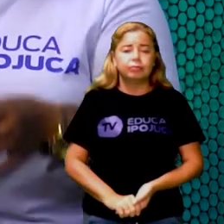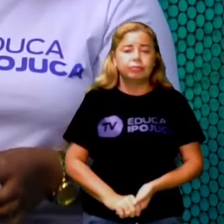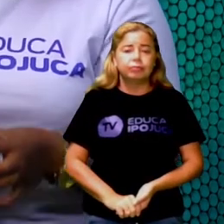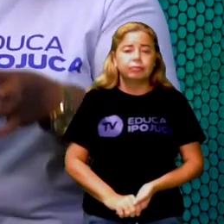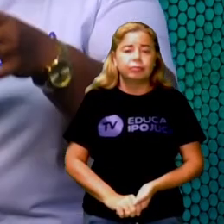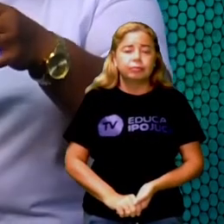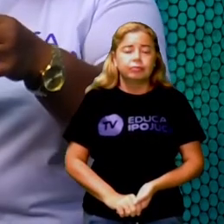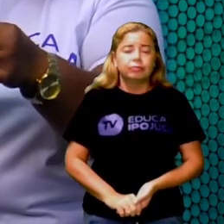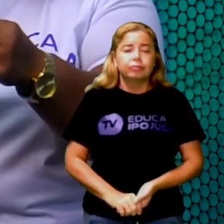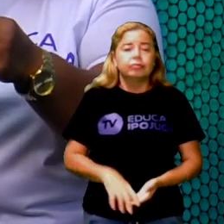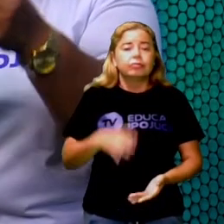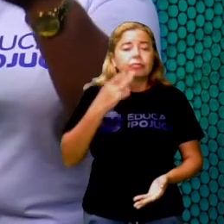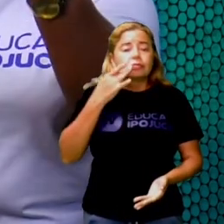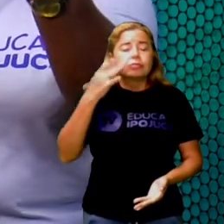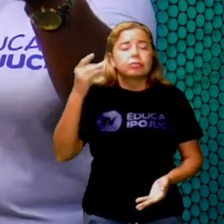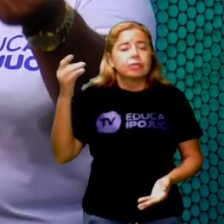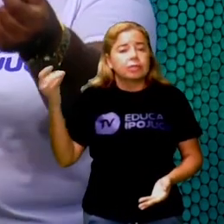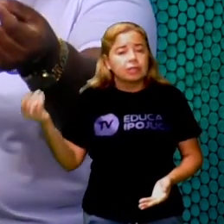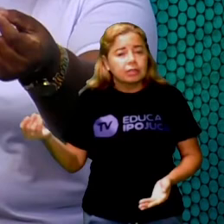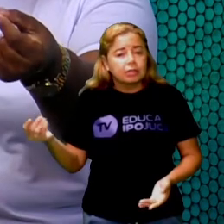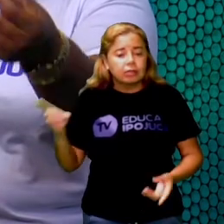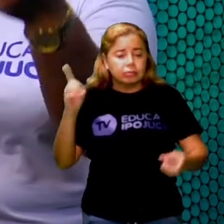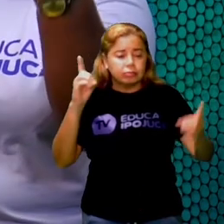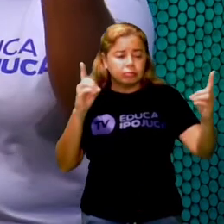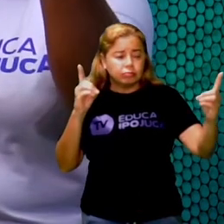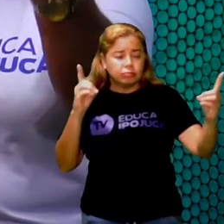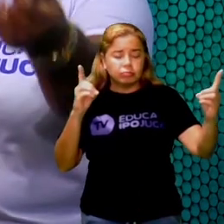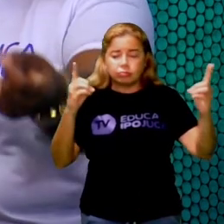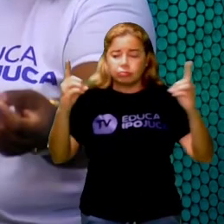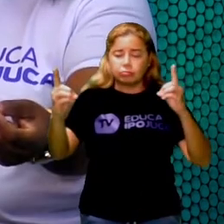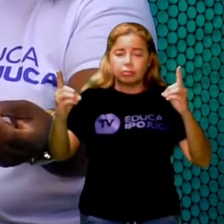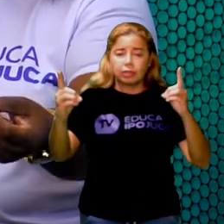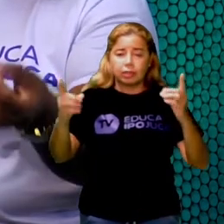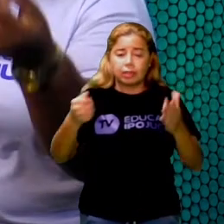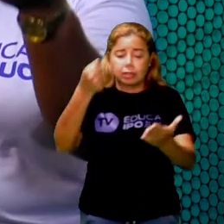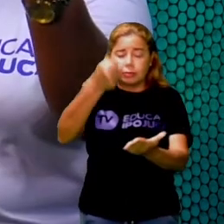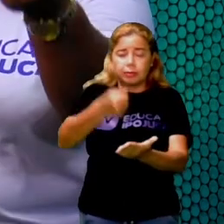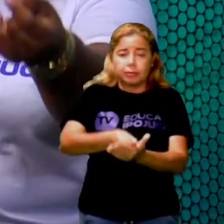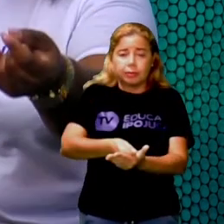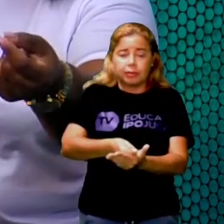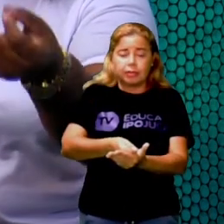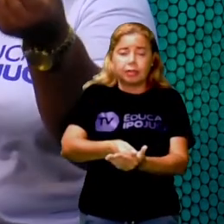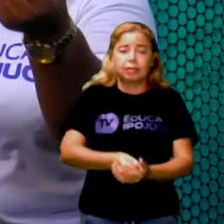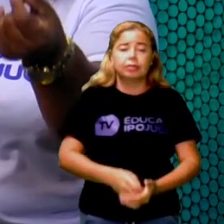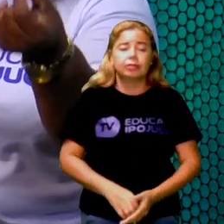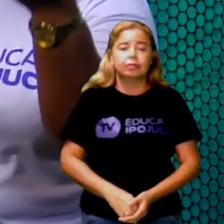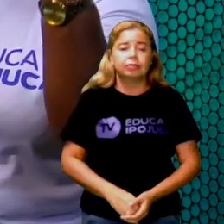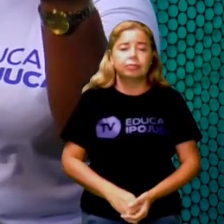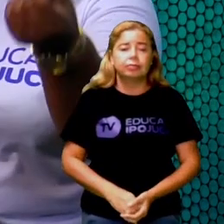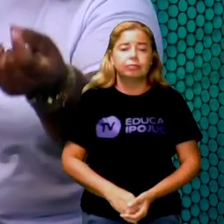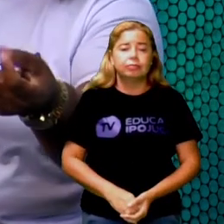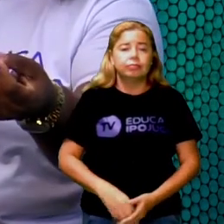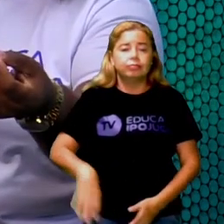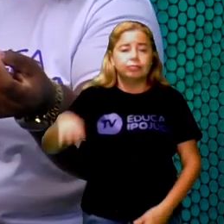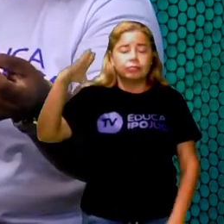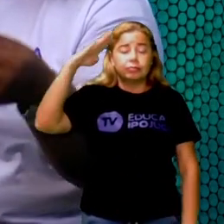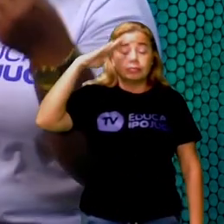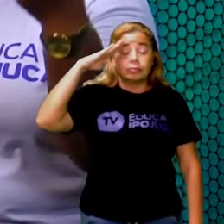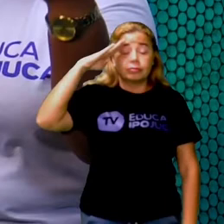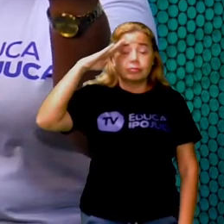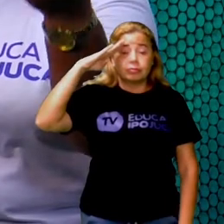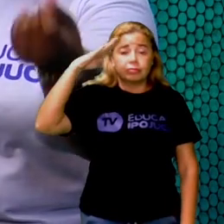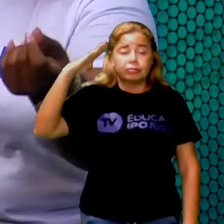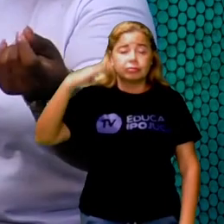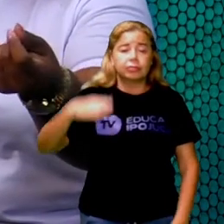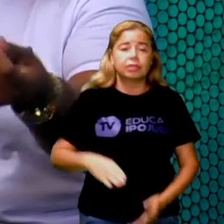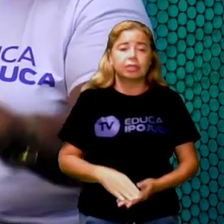Então, o sal era a forma de pagamento que os soldados